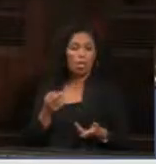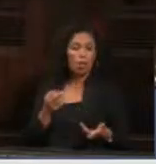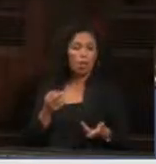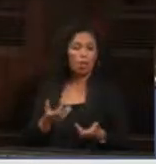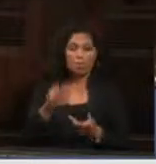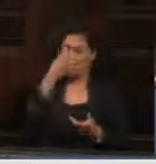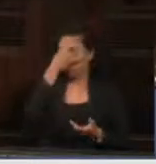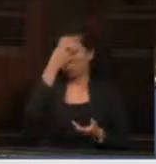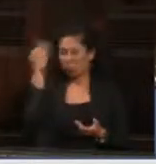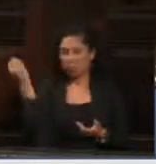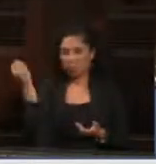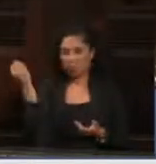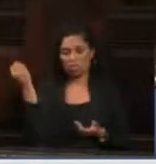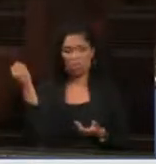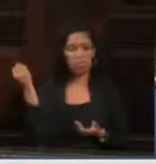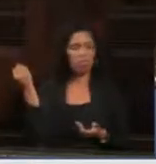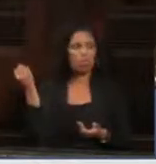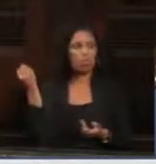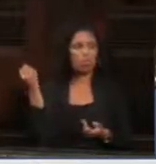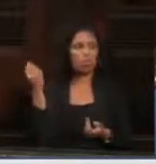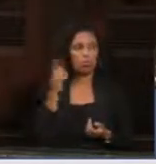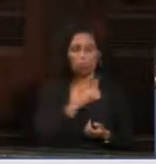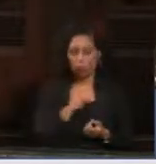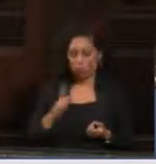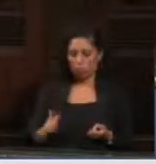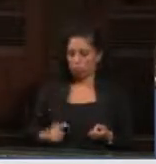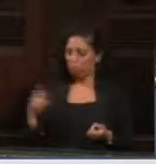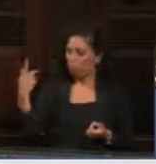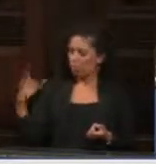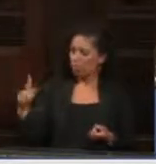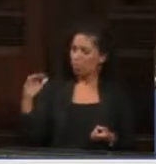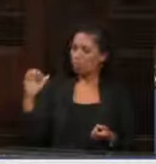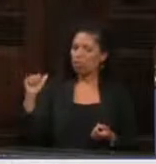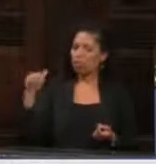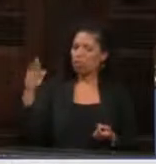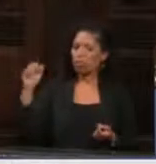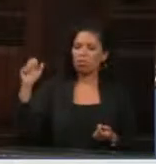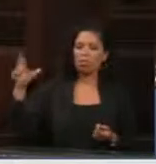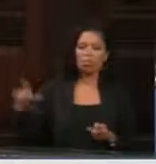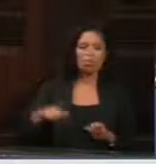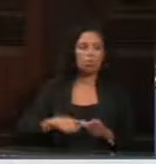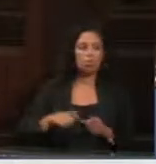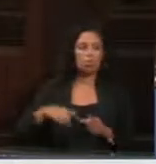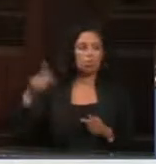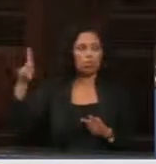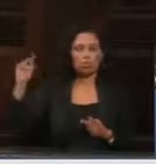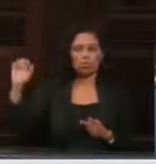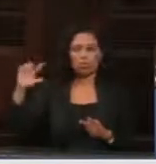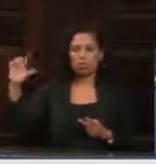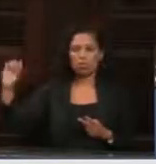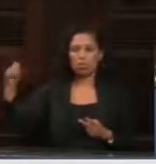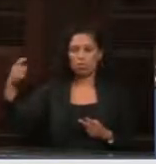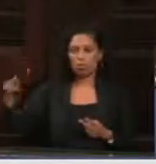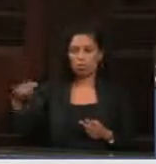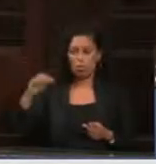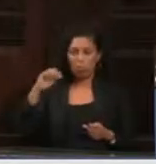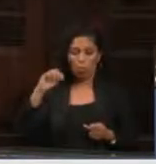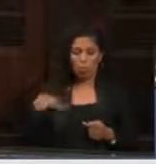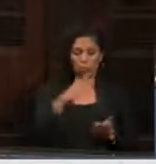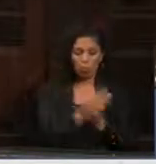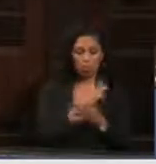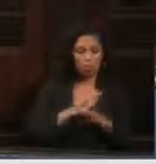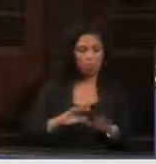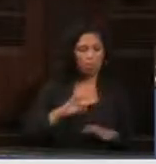esquecida é dos governos cabral e pezão aliás quase foi extinta se não fosse o esforço